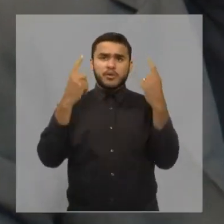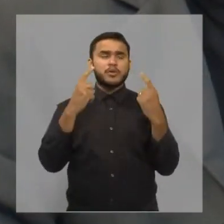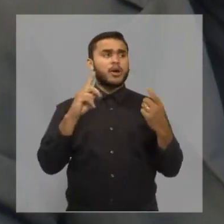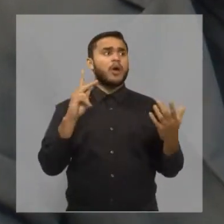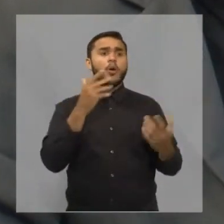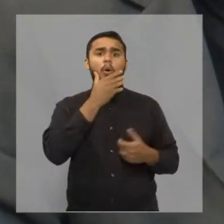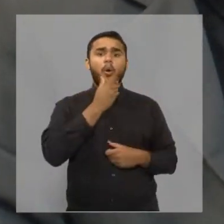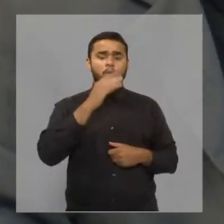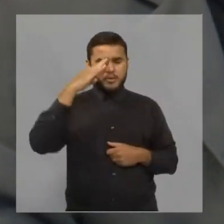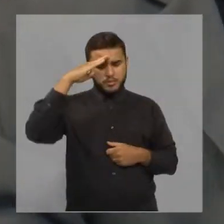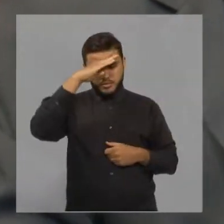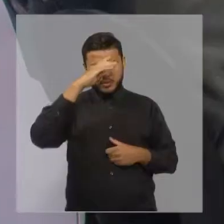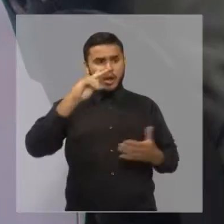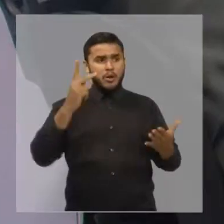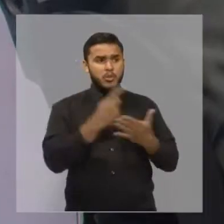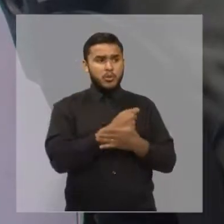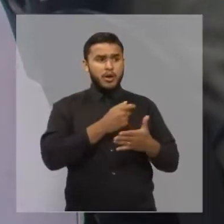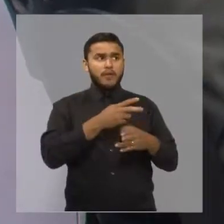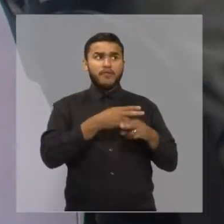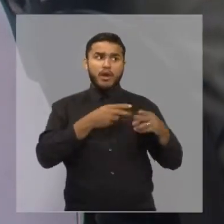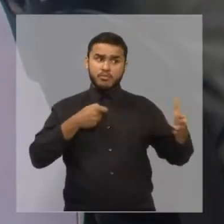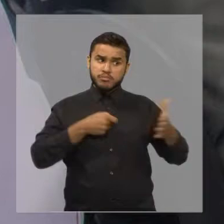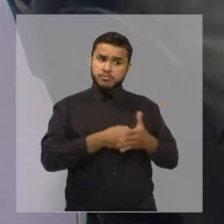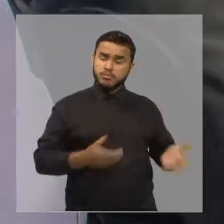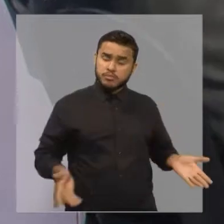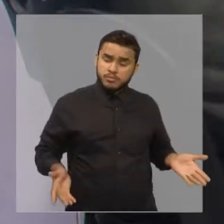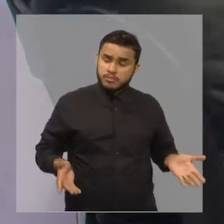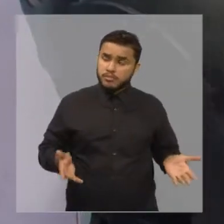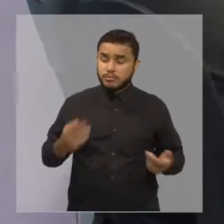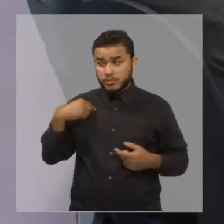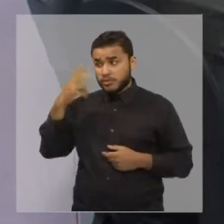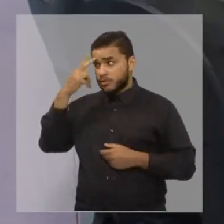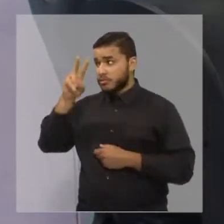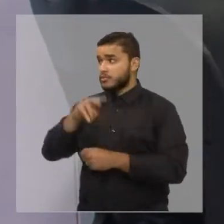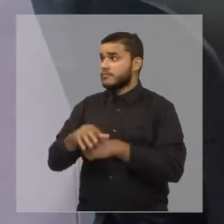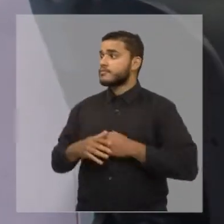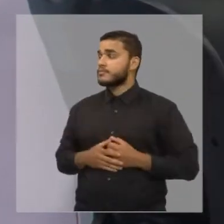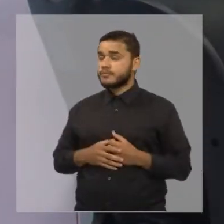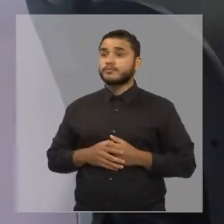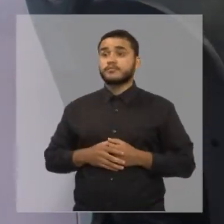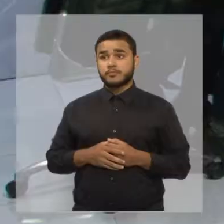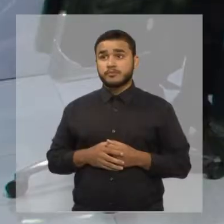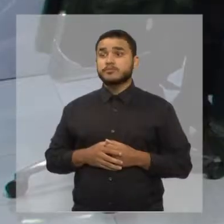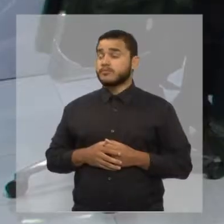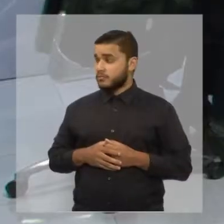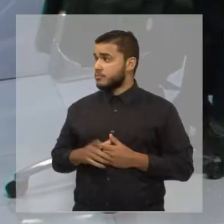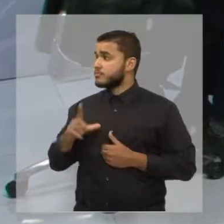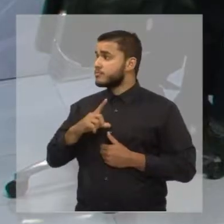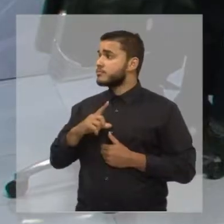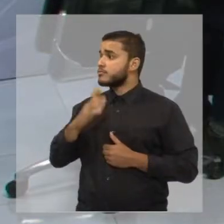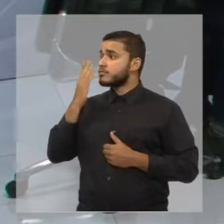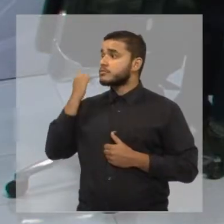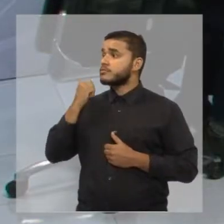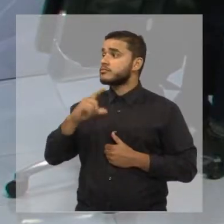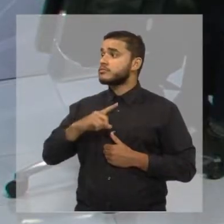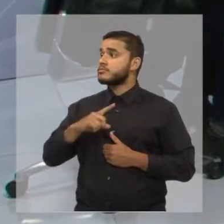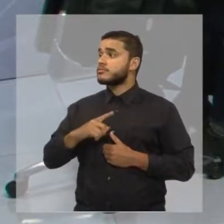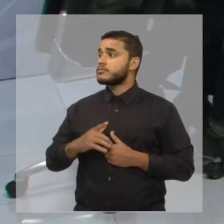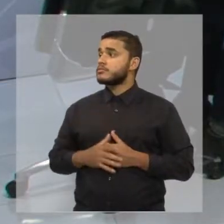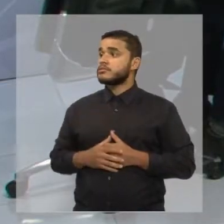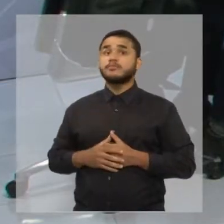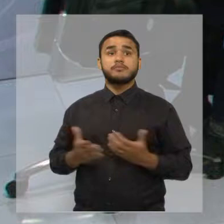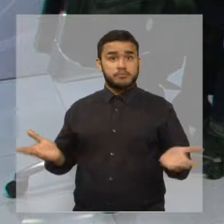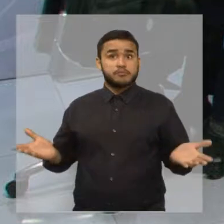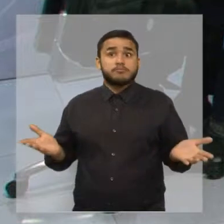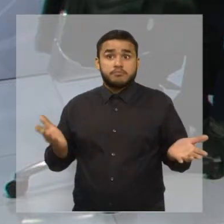podemos até censurá-lo. Deixa eu só fazer esse... Vamos usar a memória. Ô, professor Nós Reginaldo, podemos até censurar por ter se igualado aos madeira adversários. de piroca